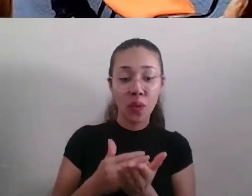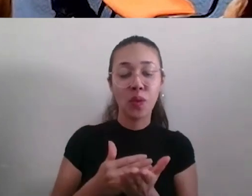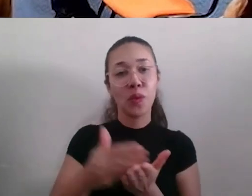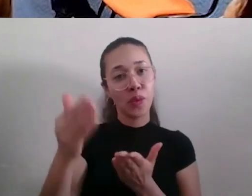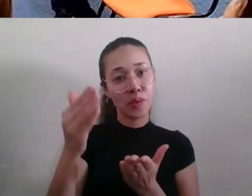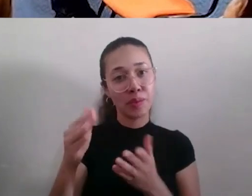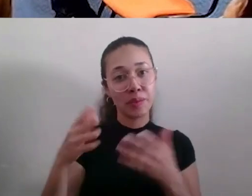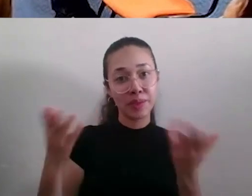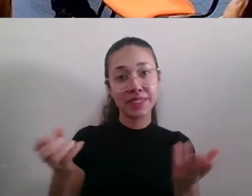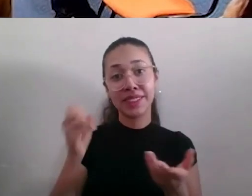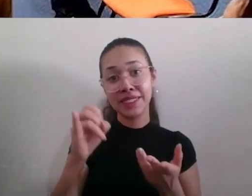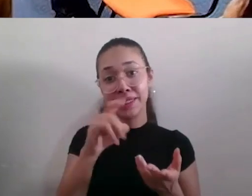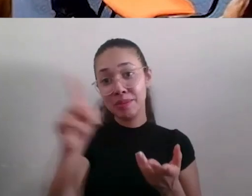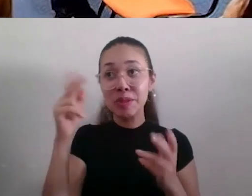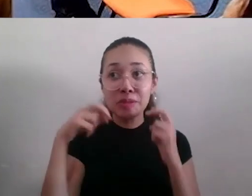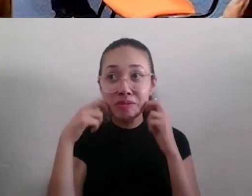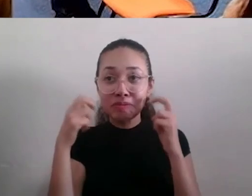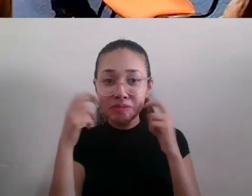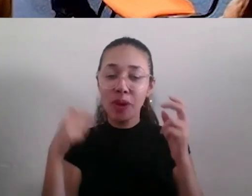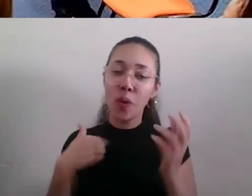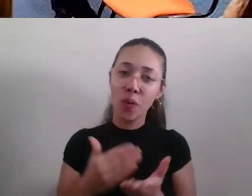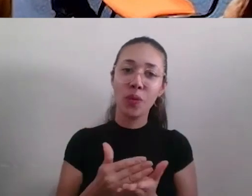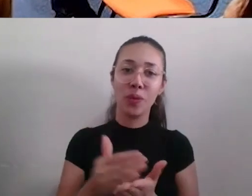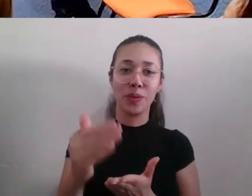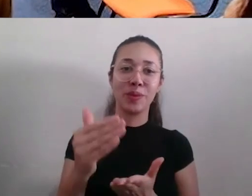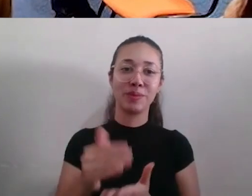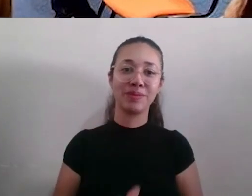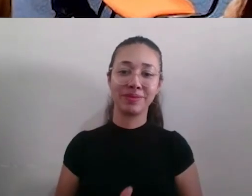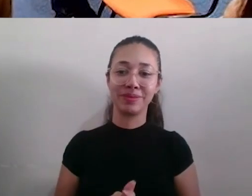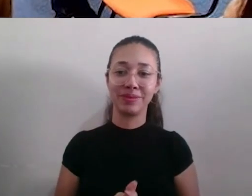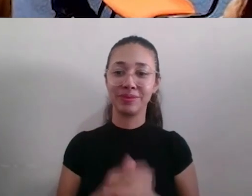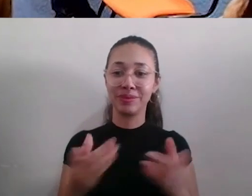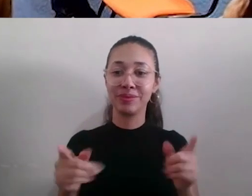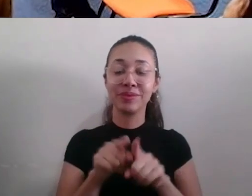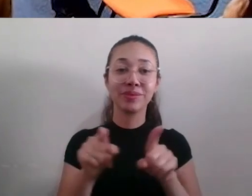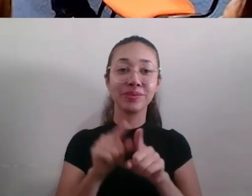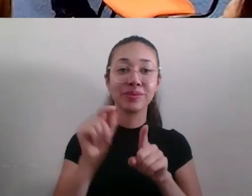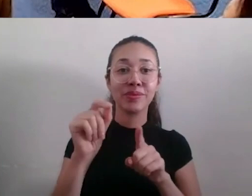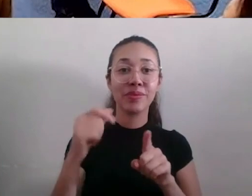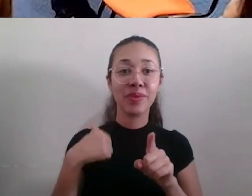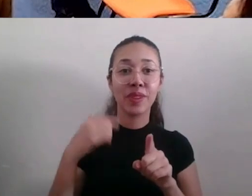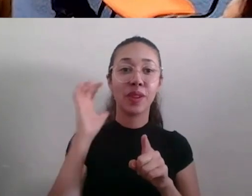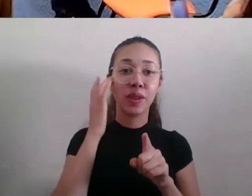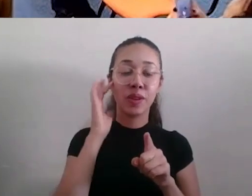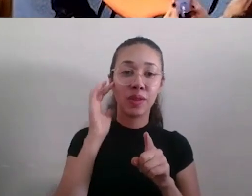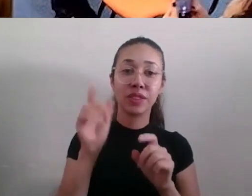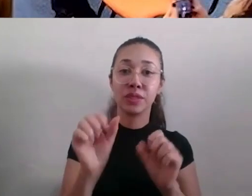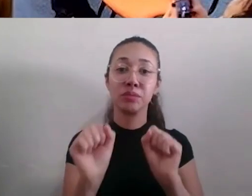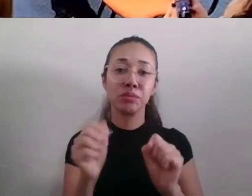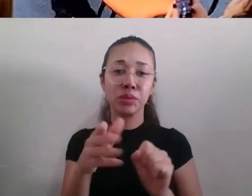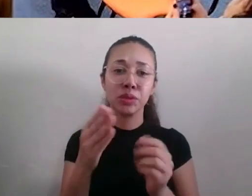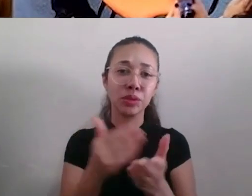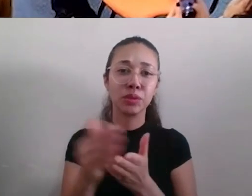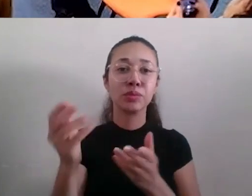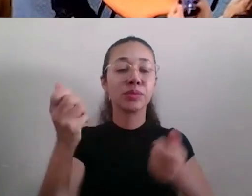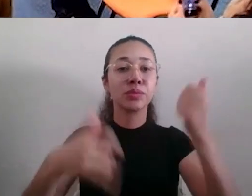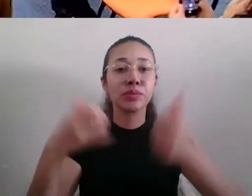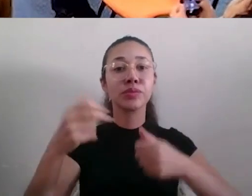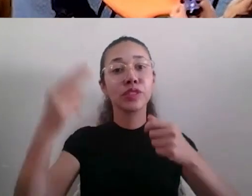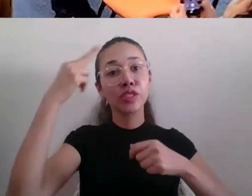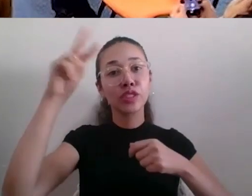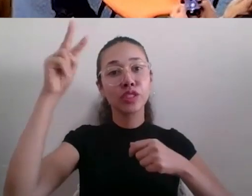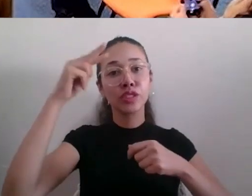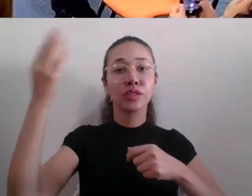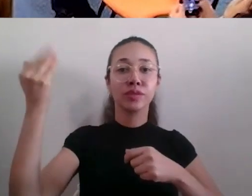alguém esteja tímido. E aí, assim, acho que a gente pode começar você contando um pouco a história da Rádio